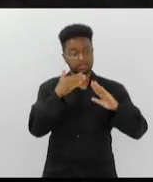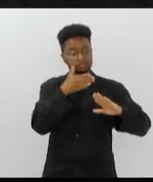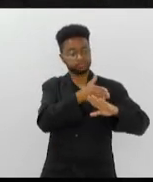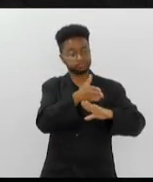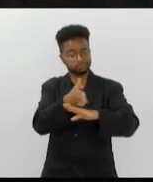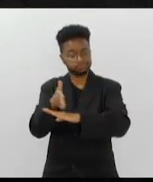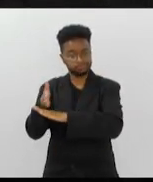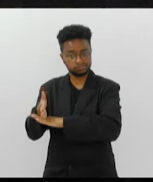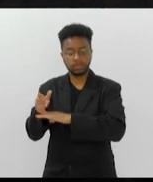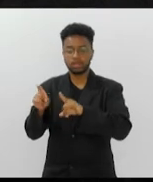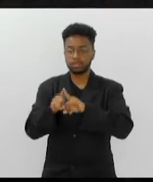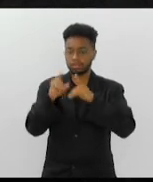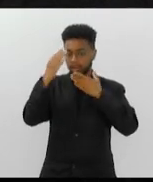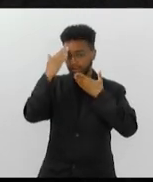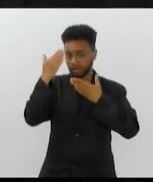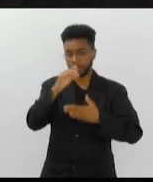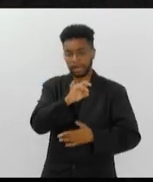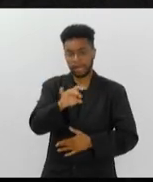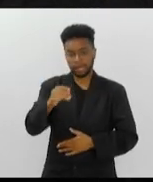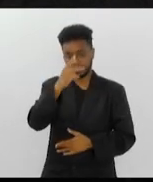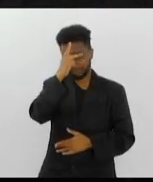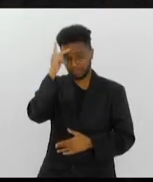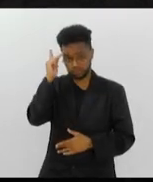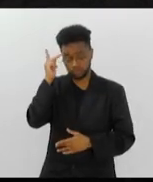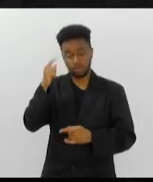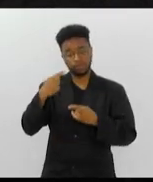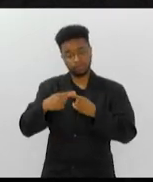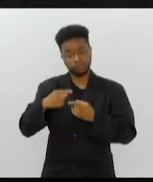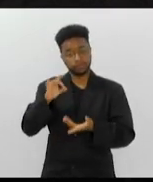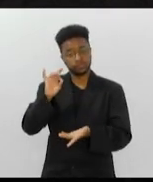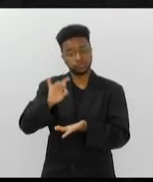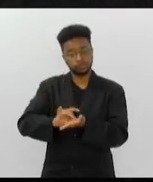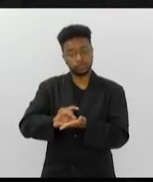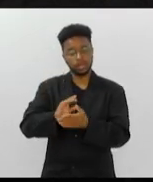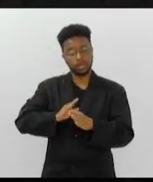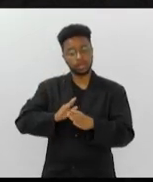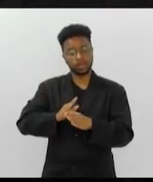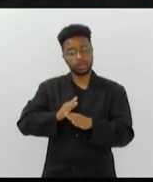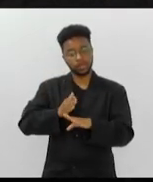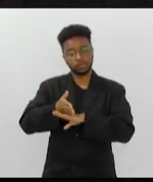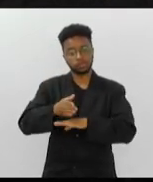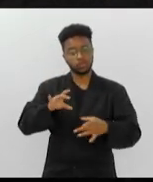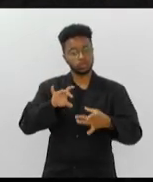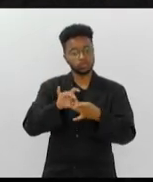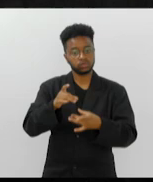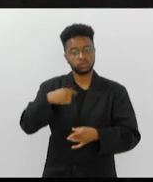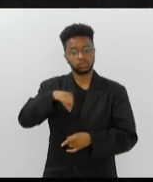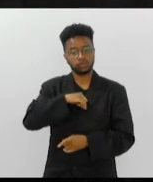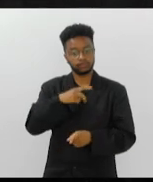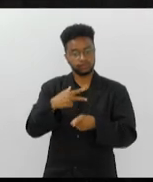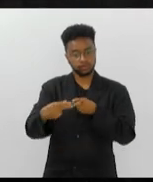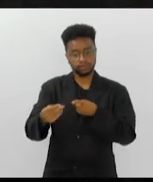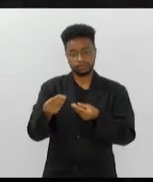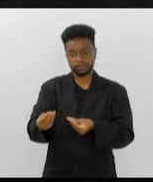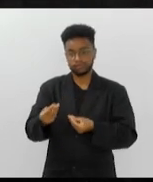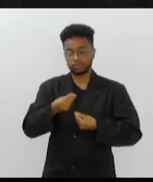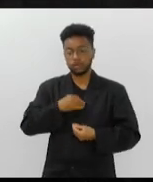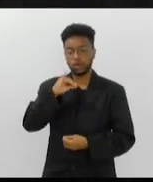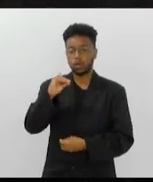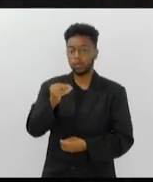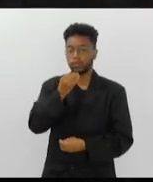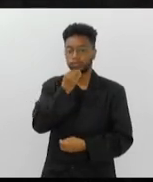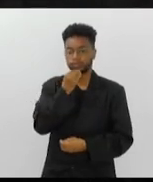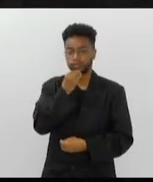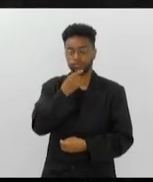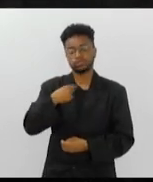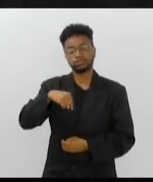agradecer a cada pessoa que, de fato, ingressou na nossa conquista. que nos deu a oportunidade